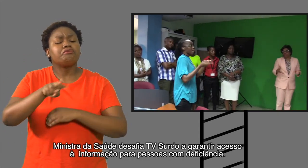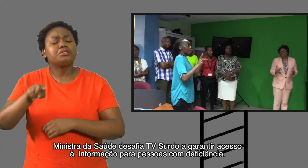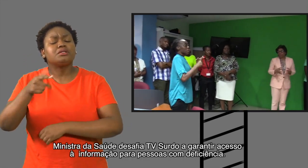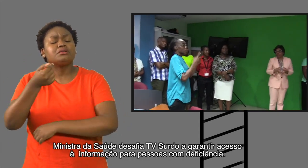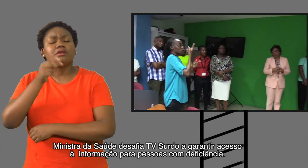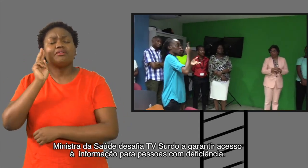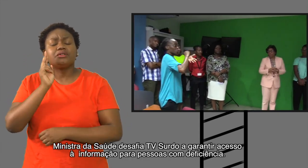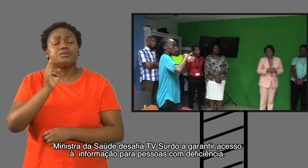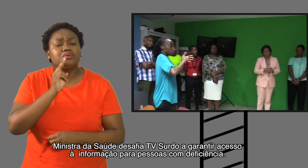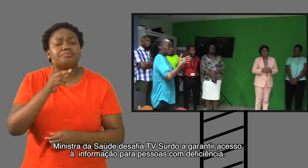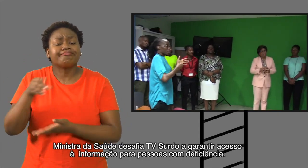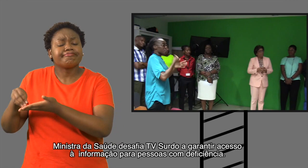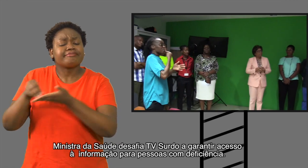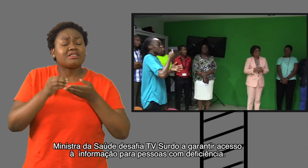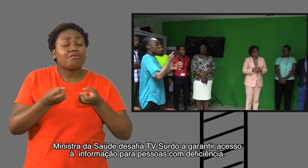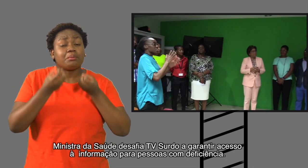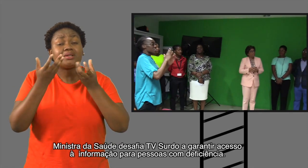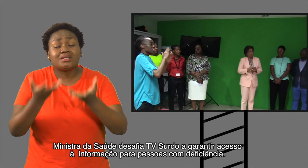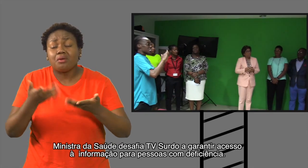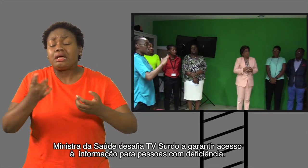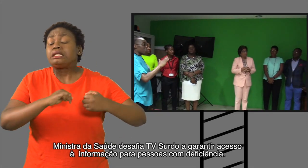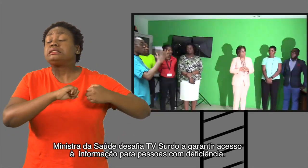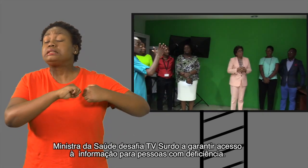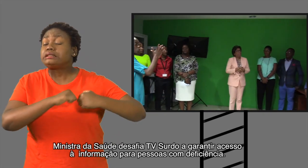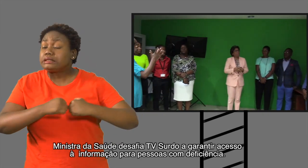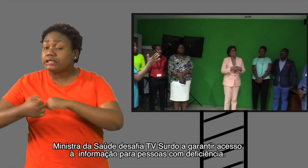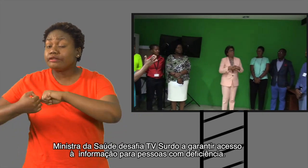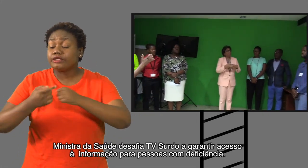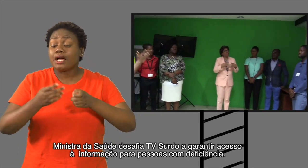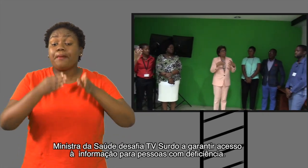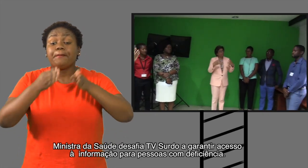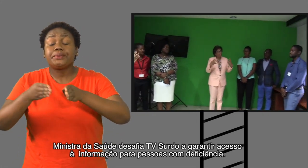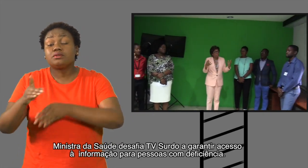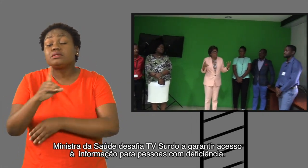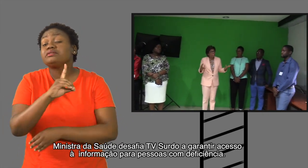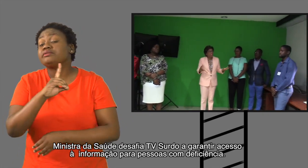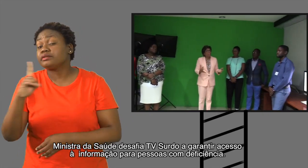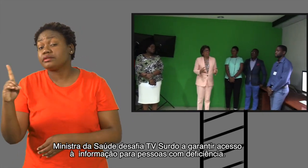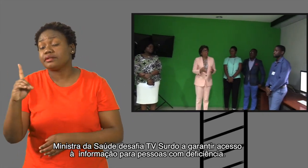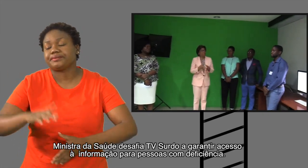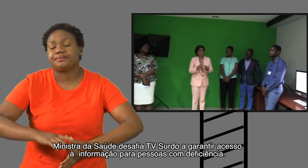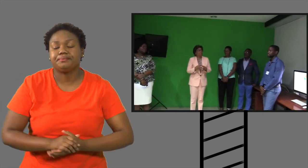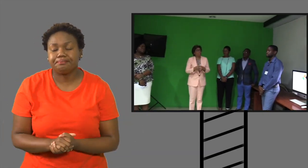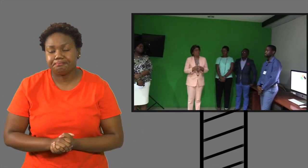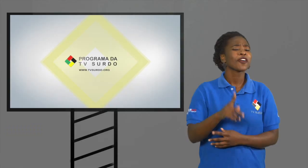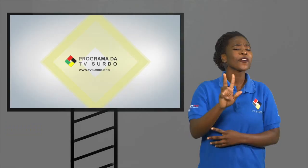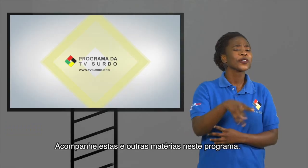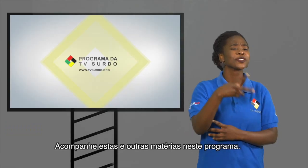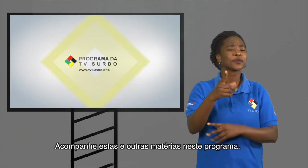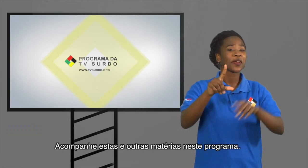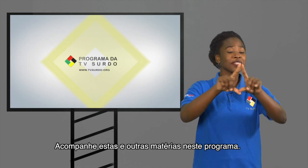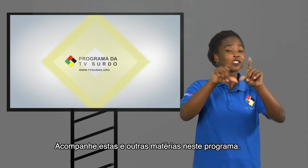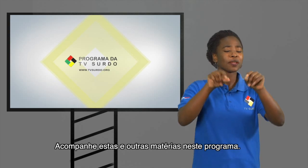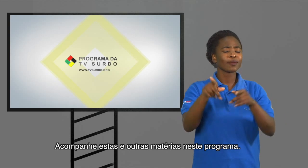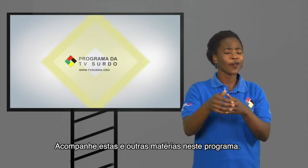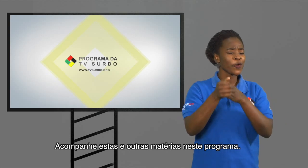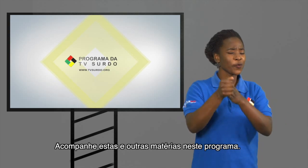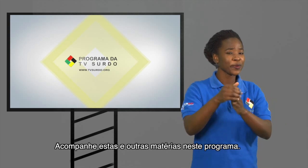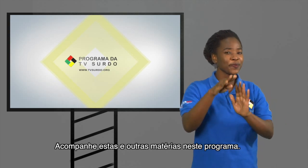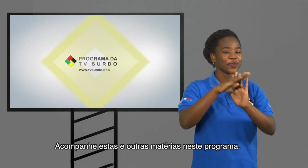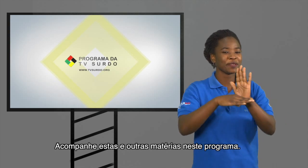desafia a TV Surdo a garantir acesso à informação para pessoas com deficiência. Acompanhe